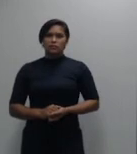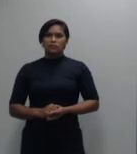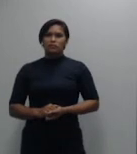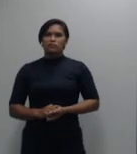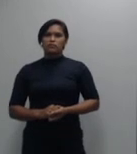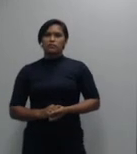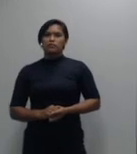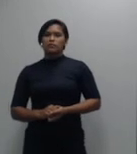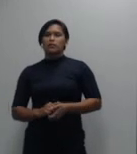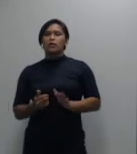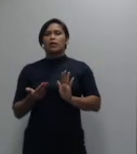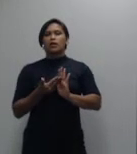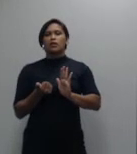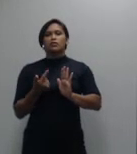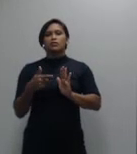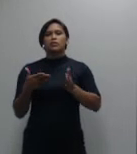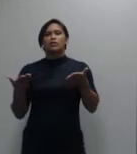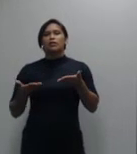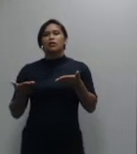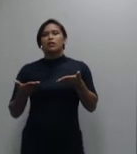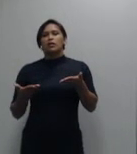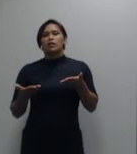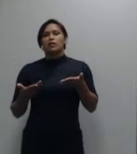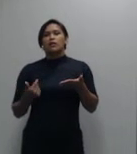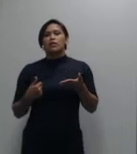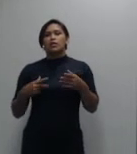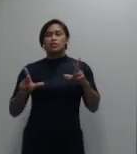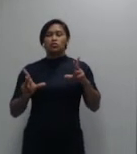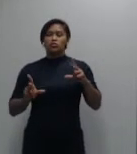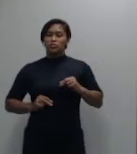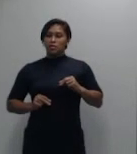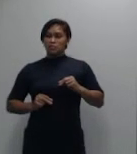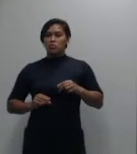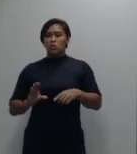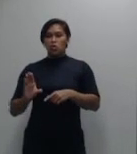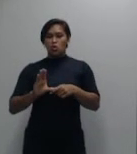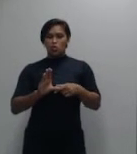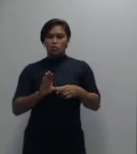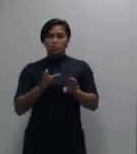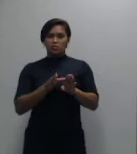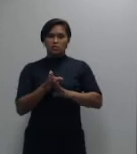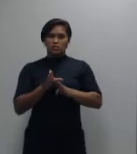e retirar agora esse já empossados conselheiros